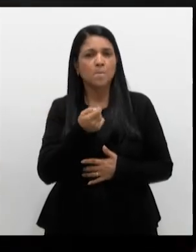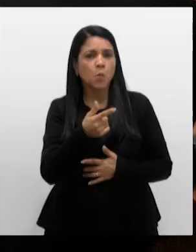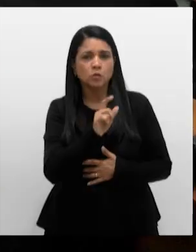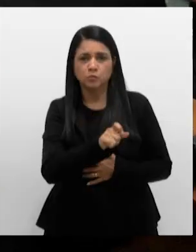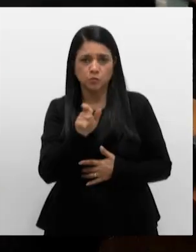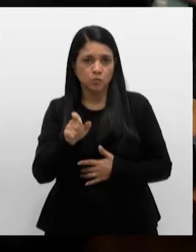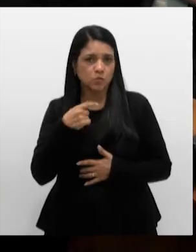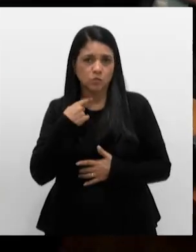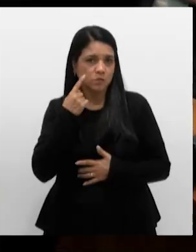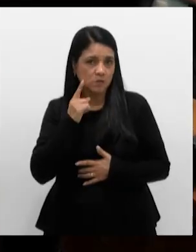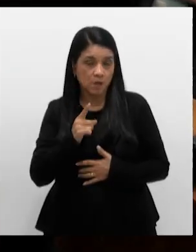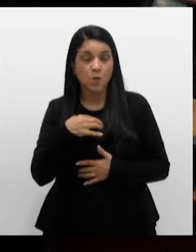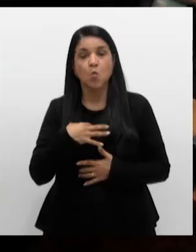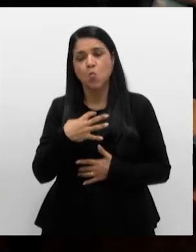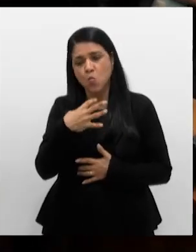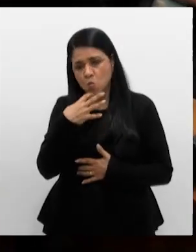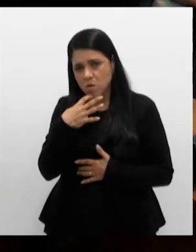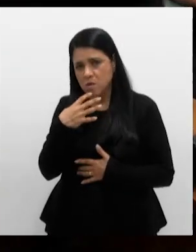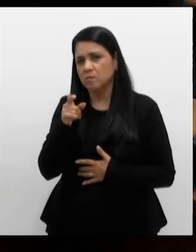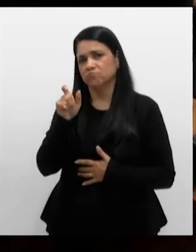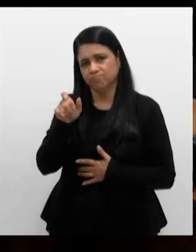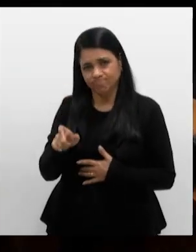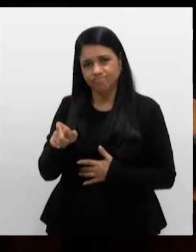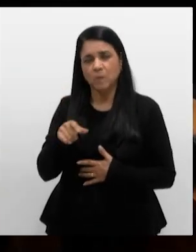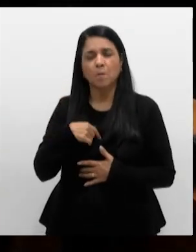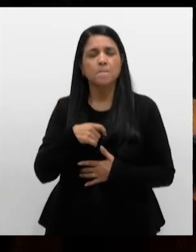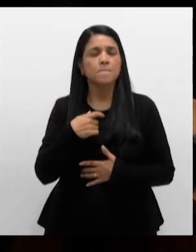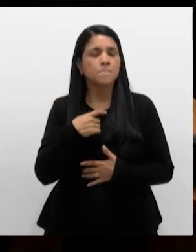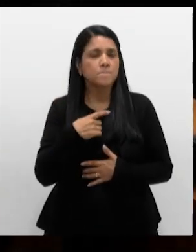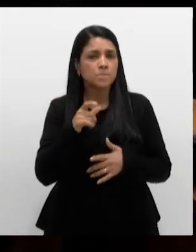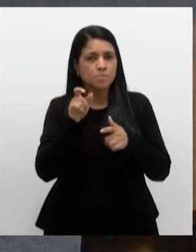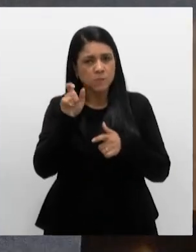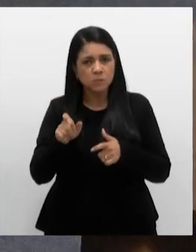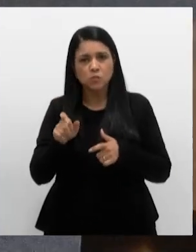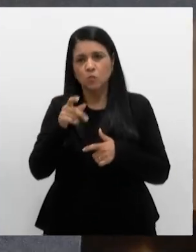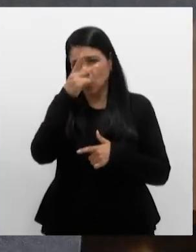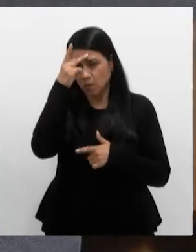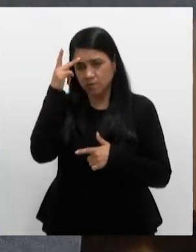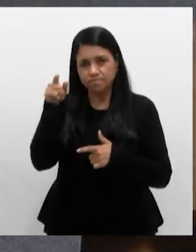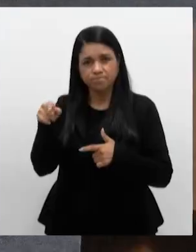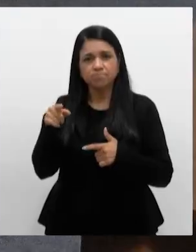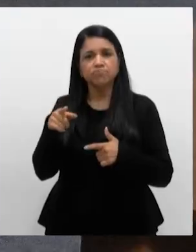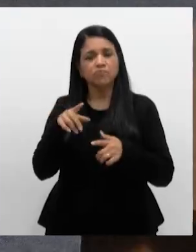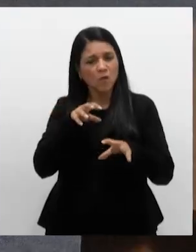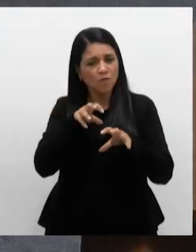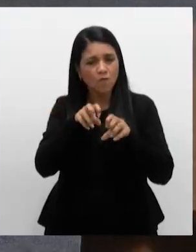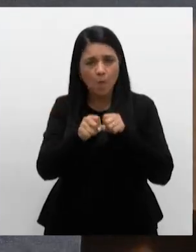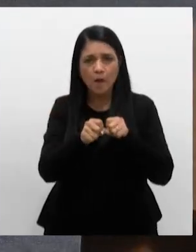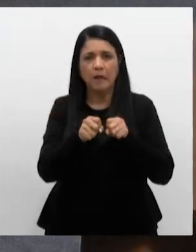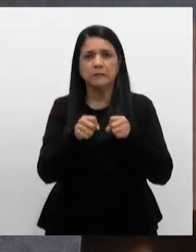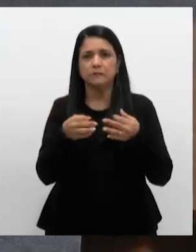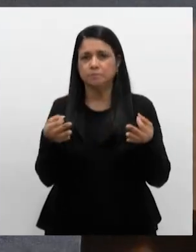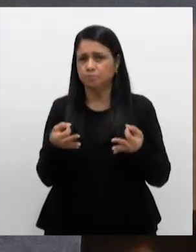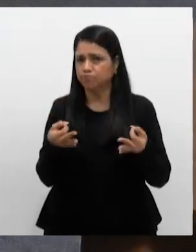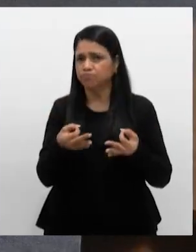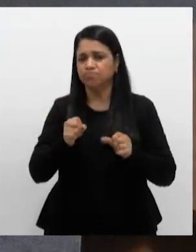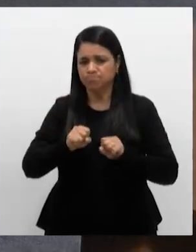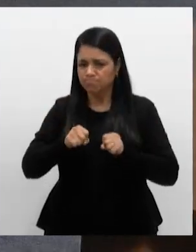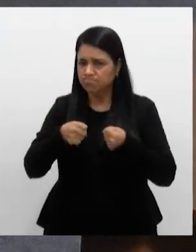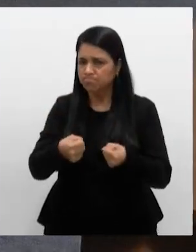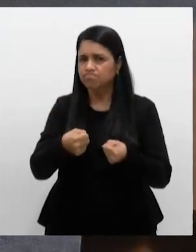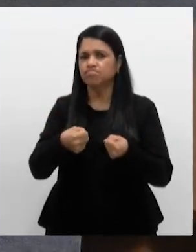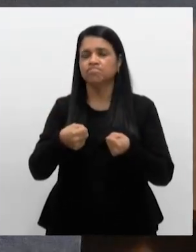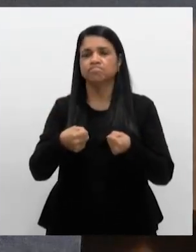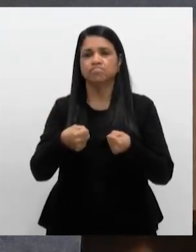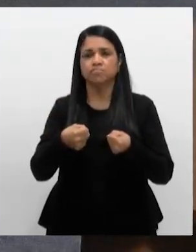de dizer, eu conheço bem ele, é uma pessoa combativa, formada, fundamentada e merece todo o